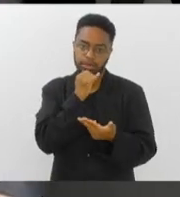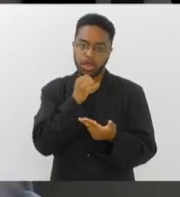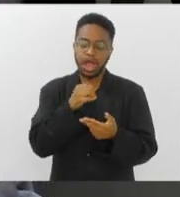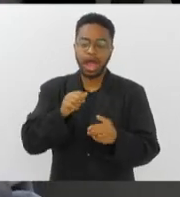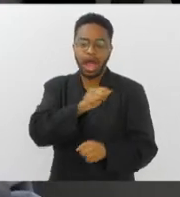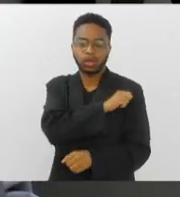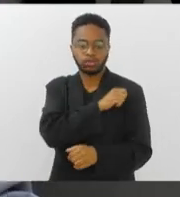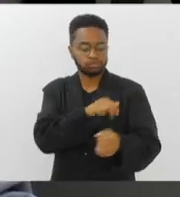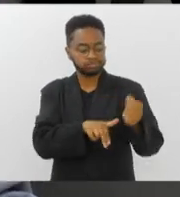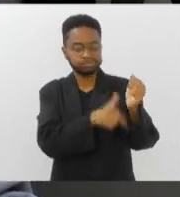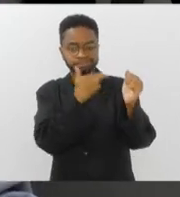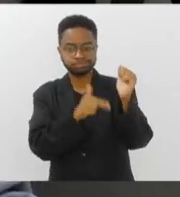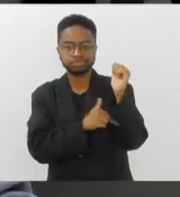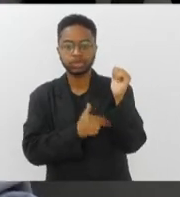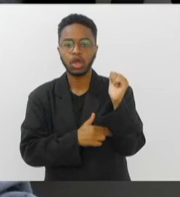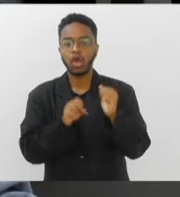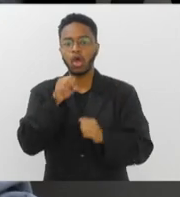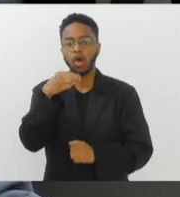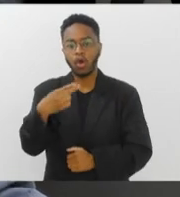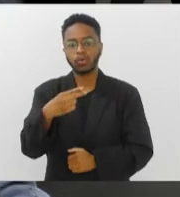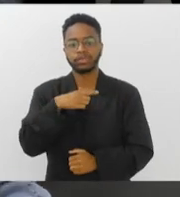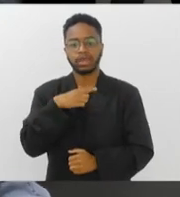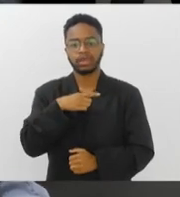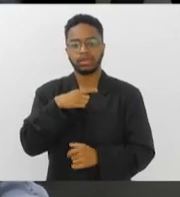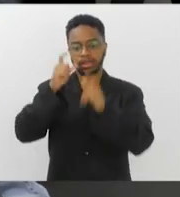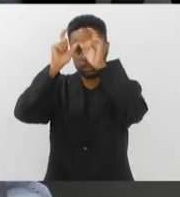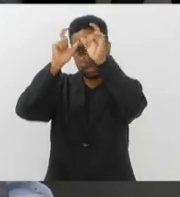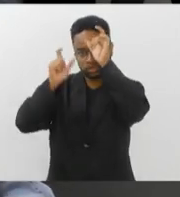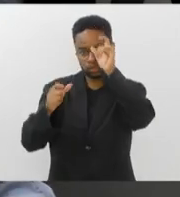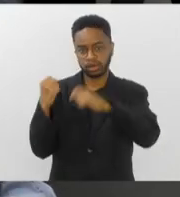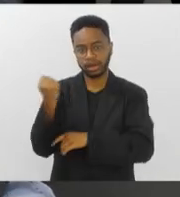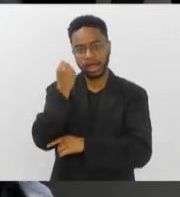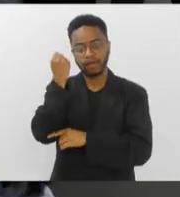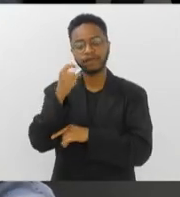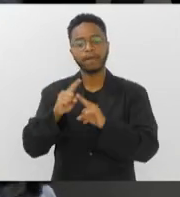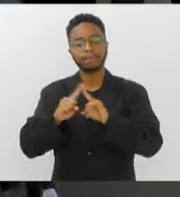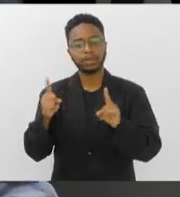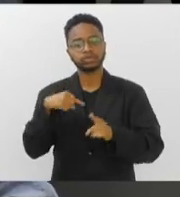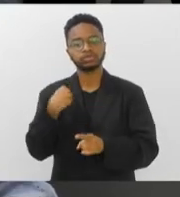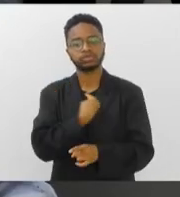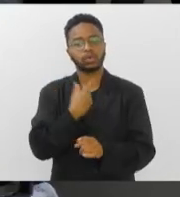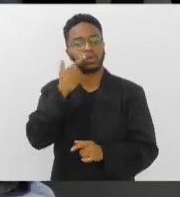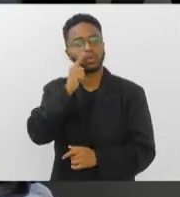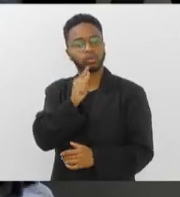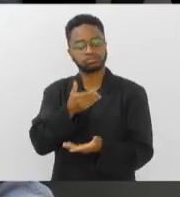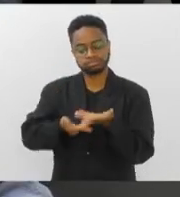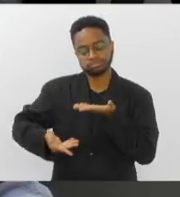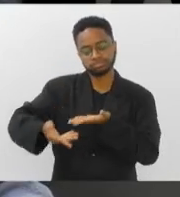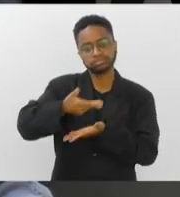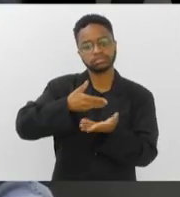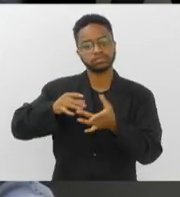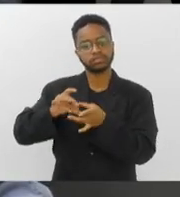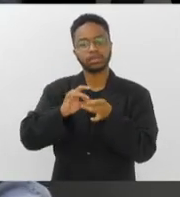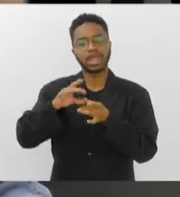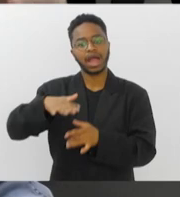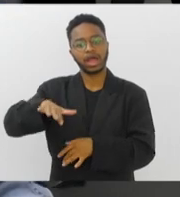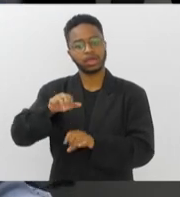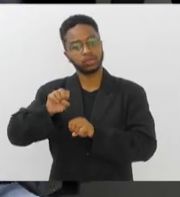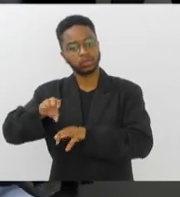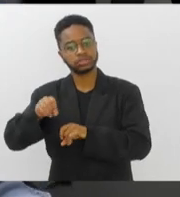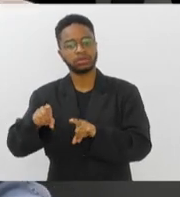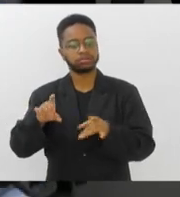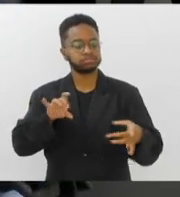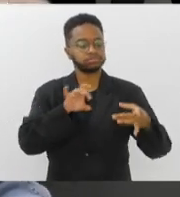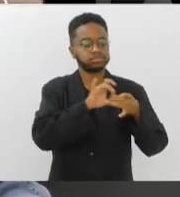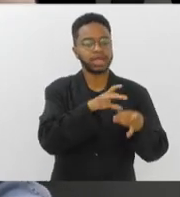que tem, né, transtornos um pouco mais graves. E a gente teve uma integração da rede de educação com a rede de saúde, em especial com a